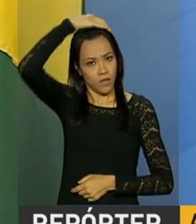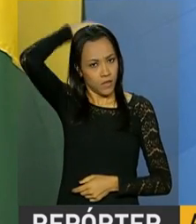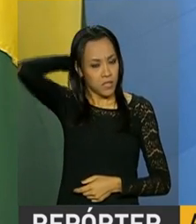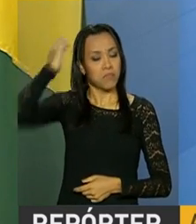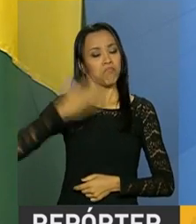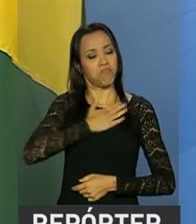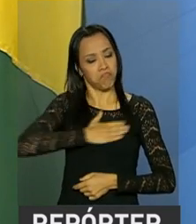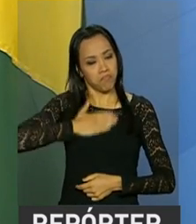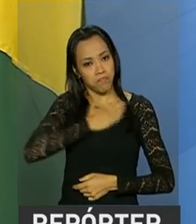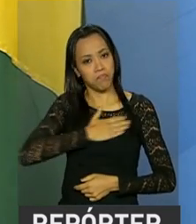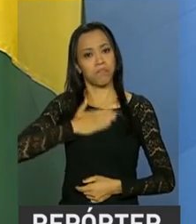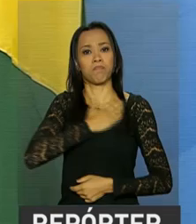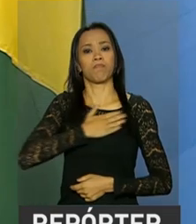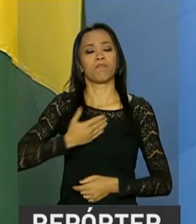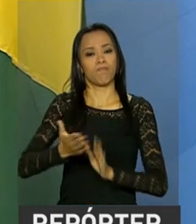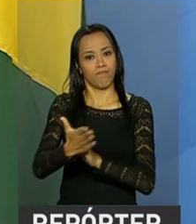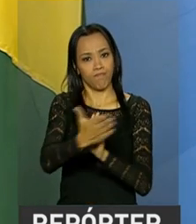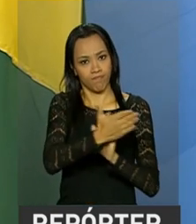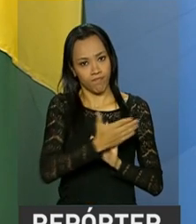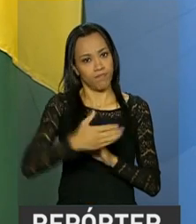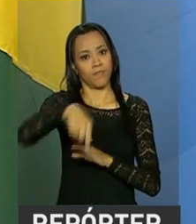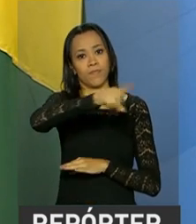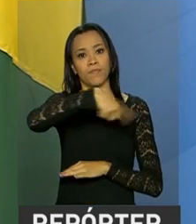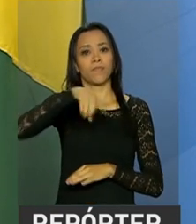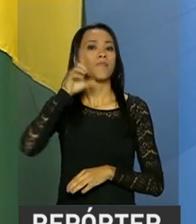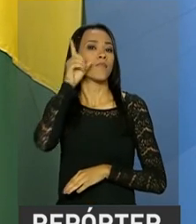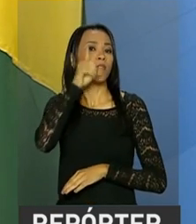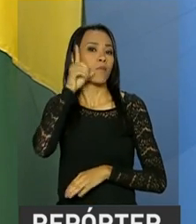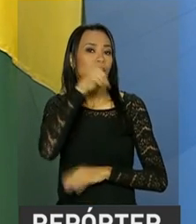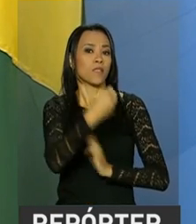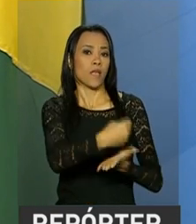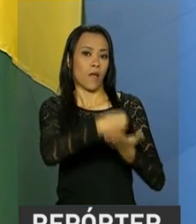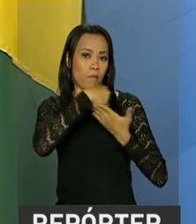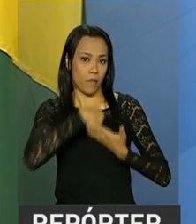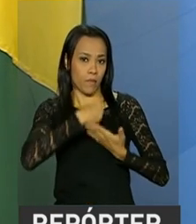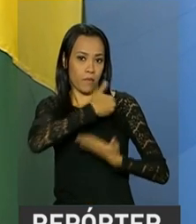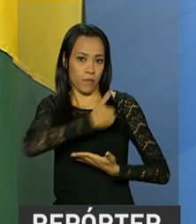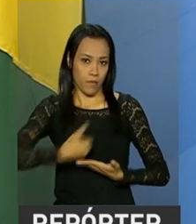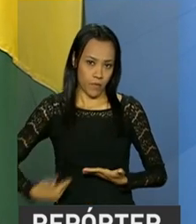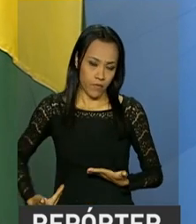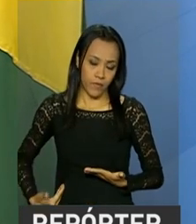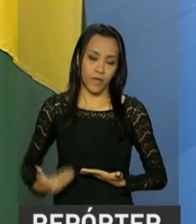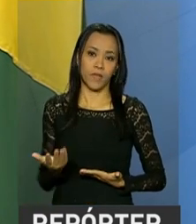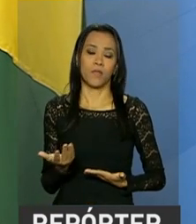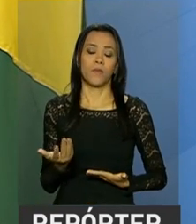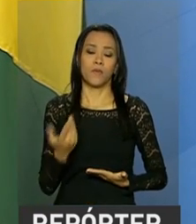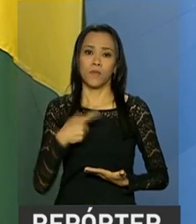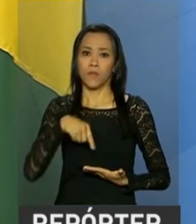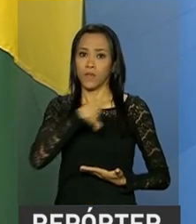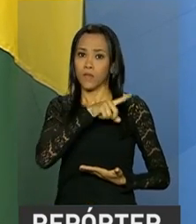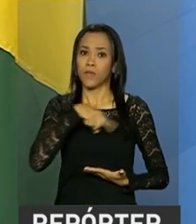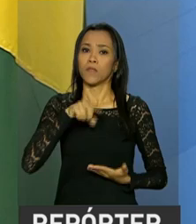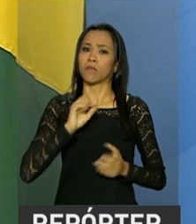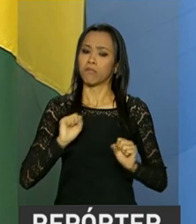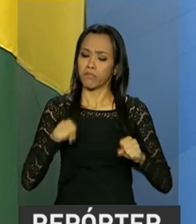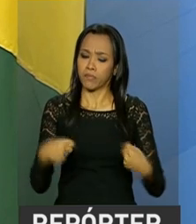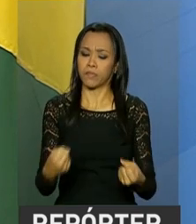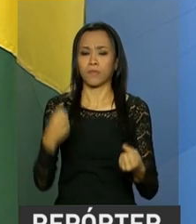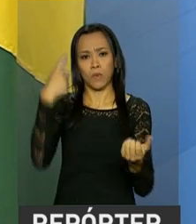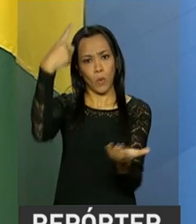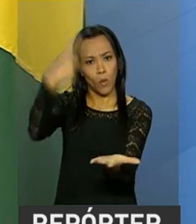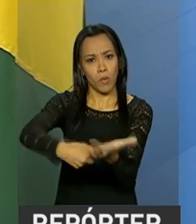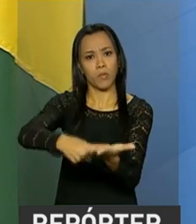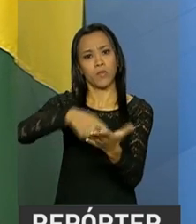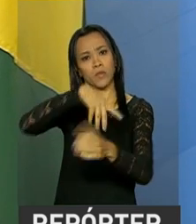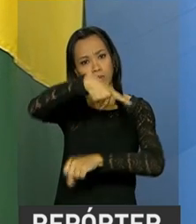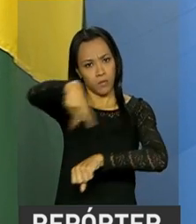com as deputadas e os deputados da base de apoio do governo. Sua atuação firme e comprometida com o Brasil